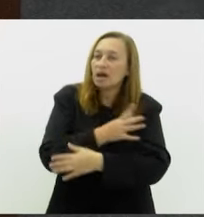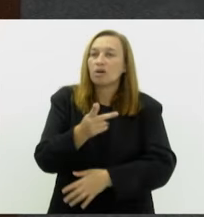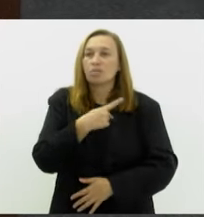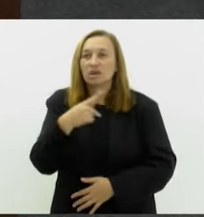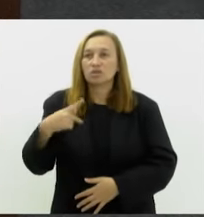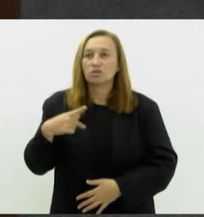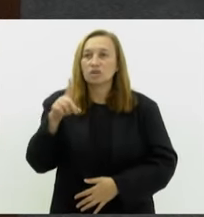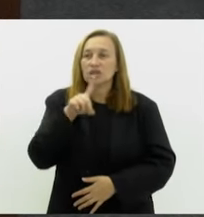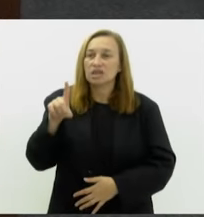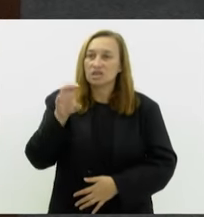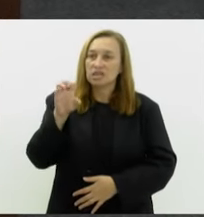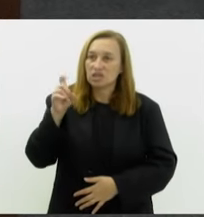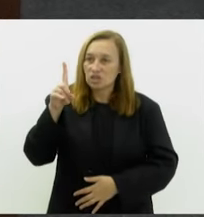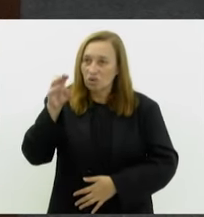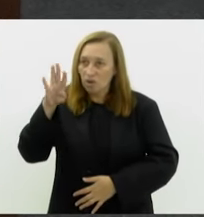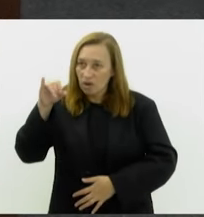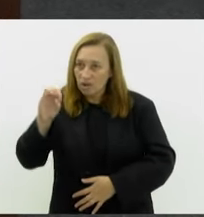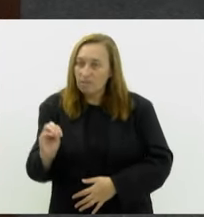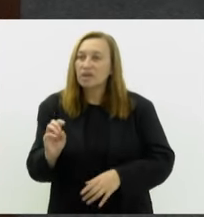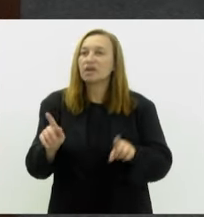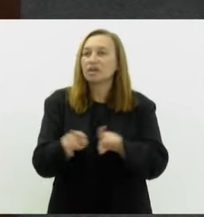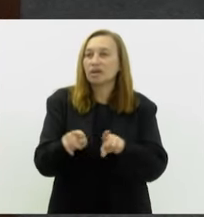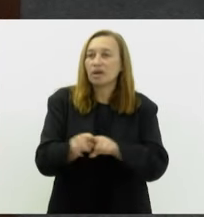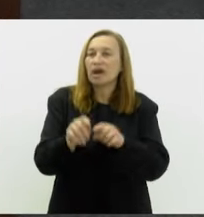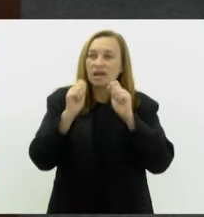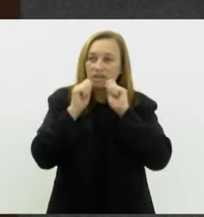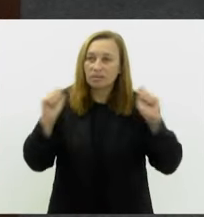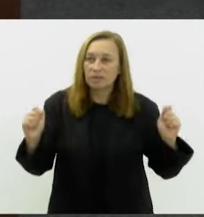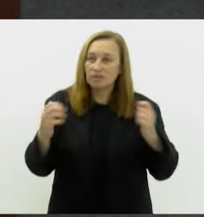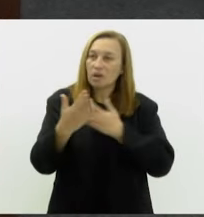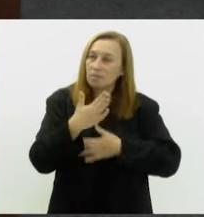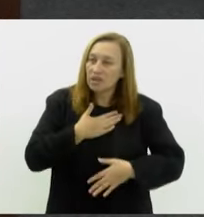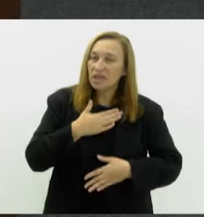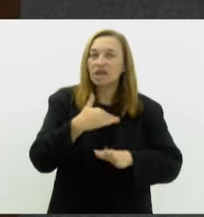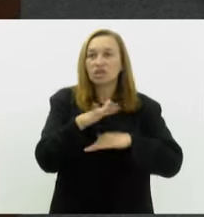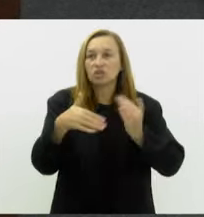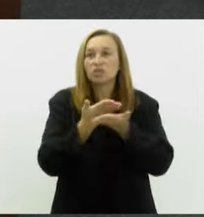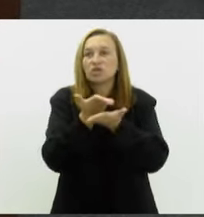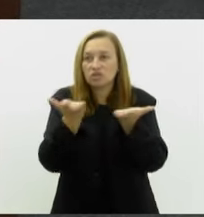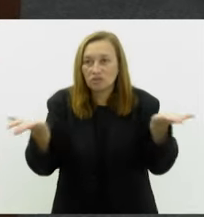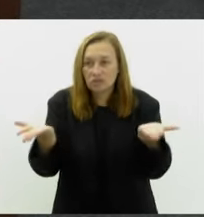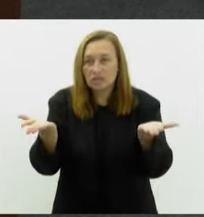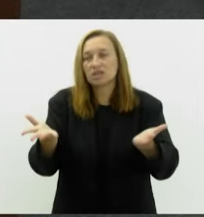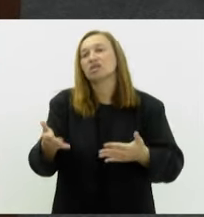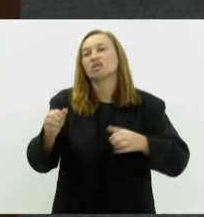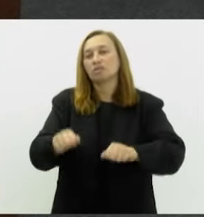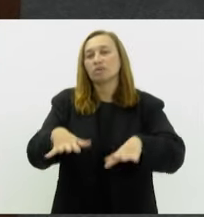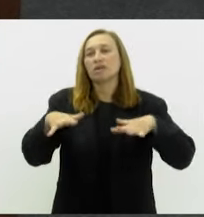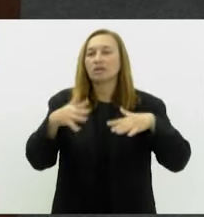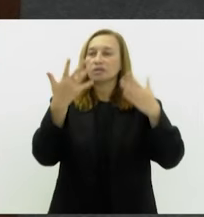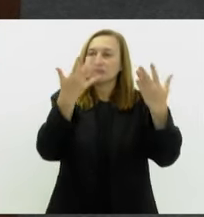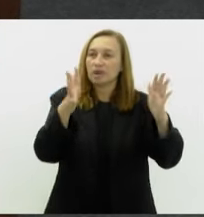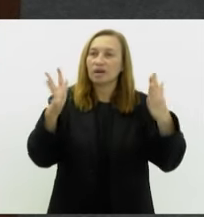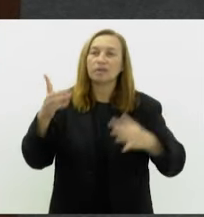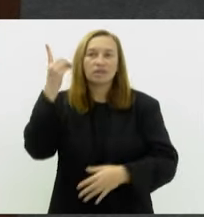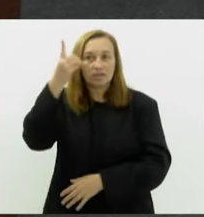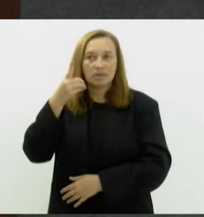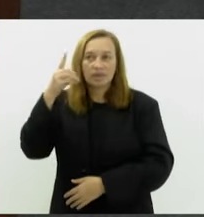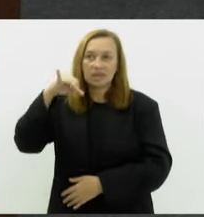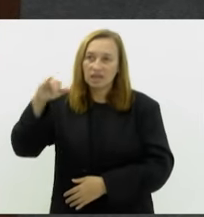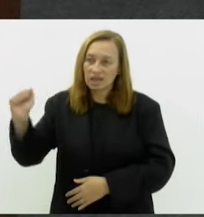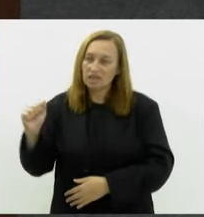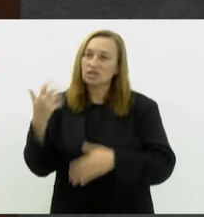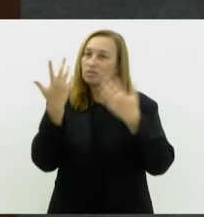quero também abraçar a minha assessoria, abraçar todas as assessorias aqui do plenário. Parabéns, deputada Índia